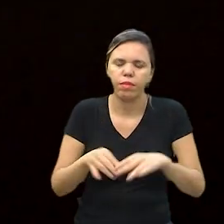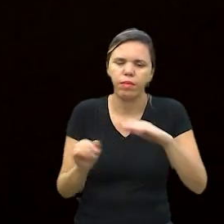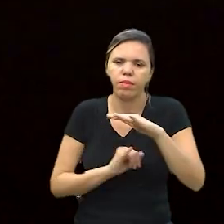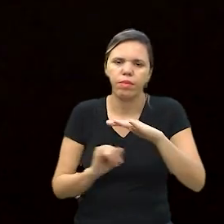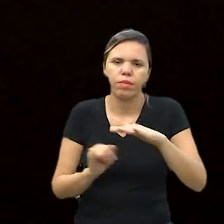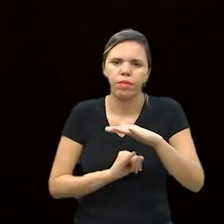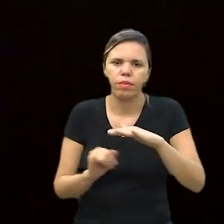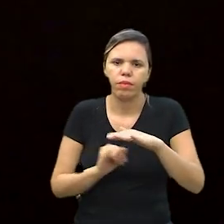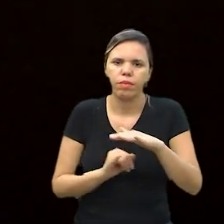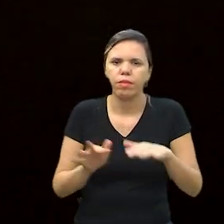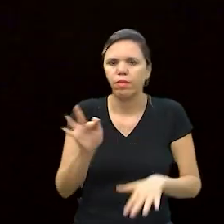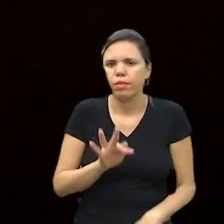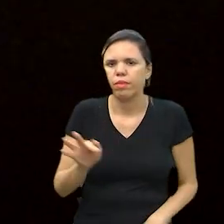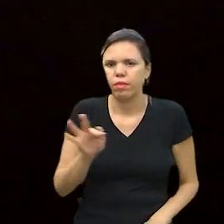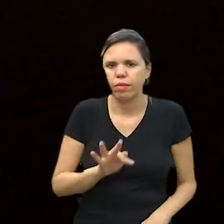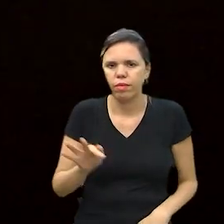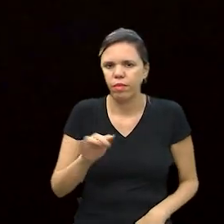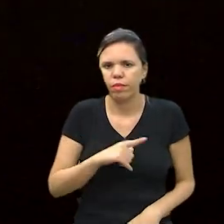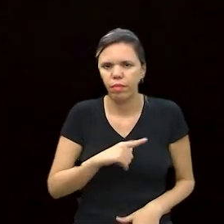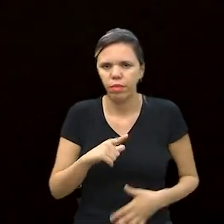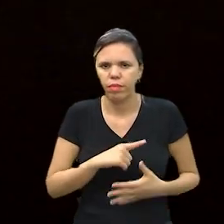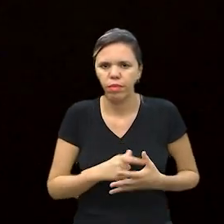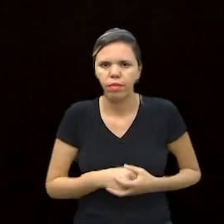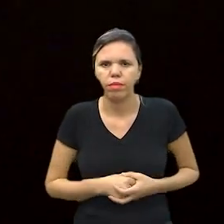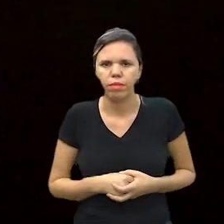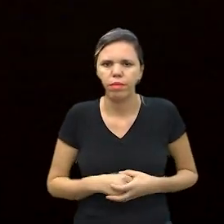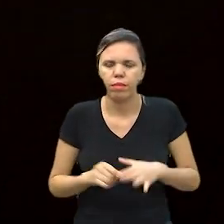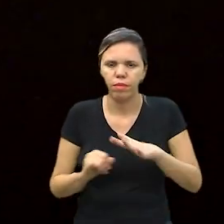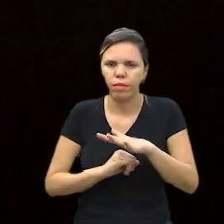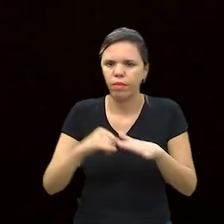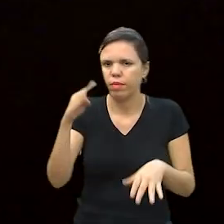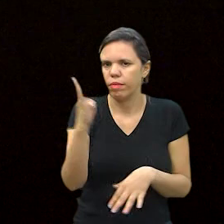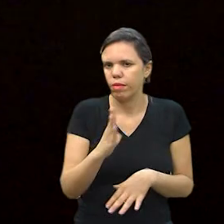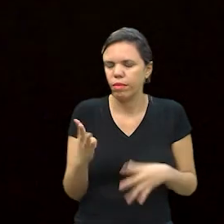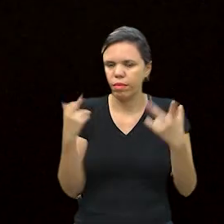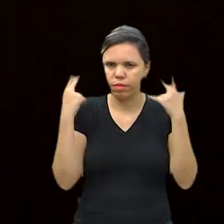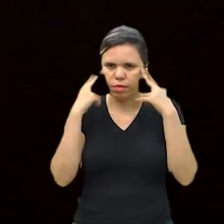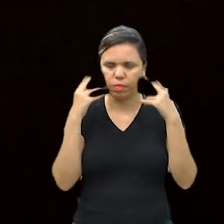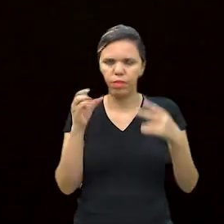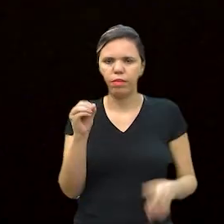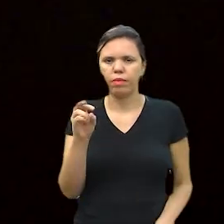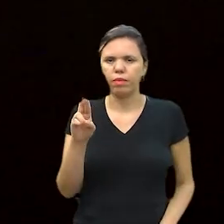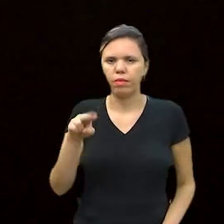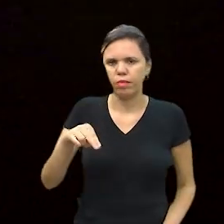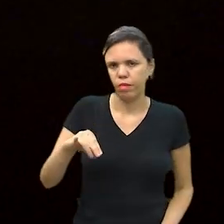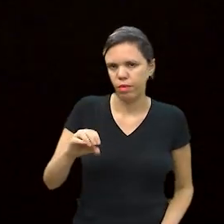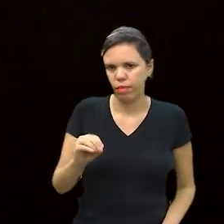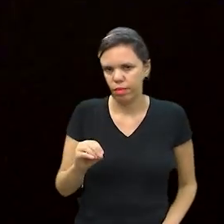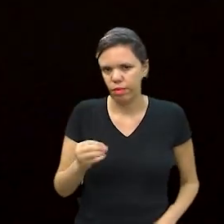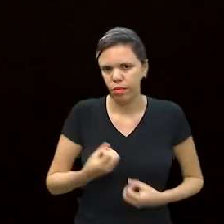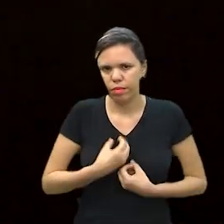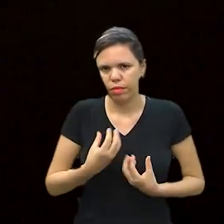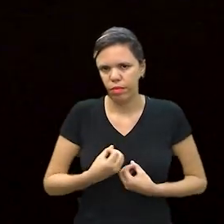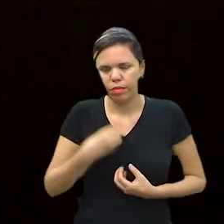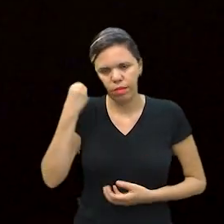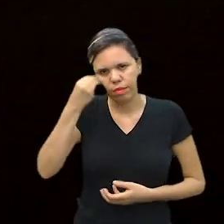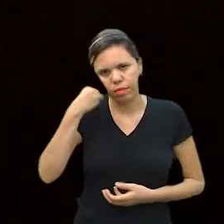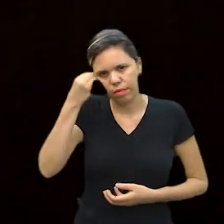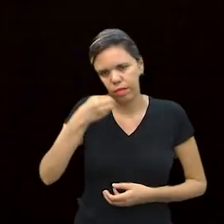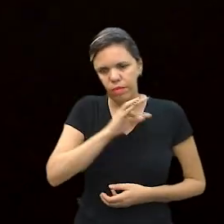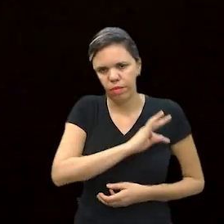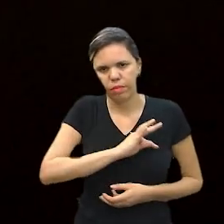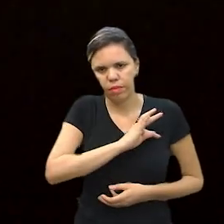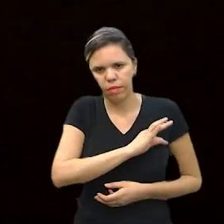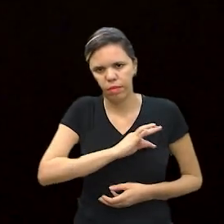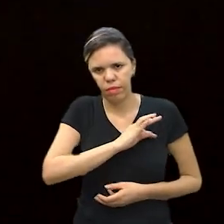das instituições de ensino superior, a gente tem o Instituto Brasil Orgânico, que trabalha muito sobre informação,